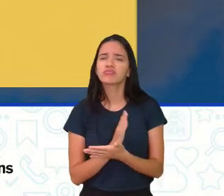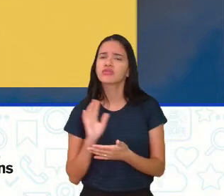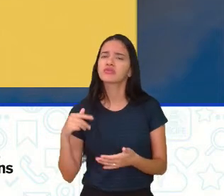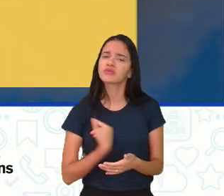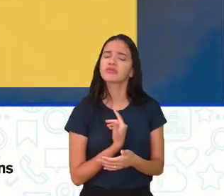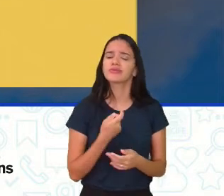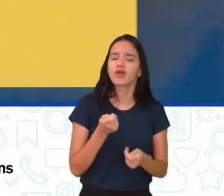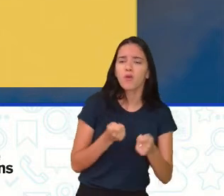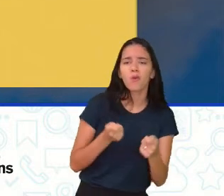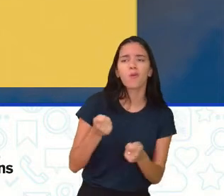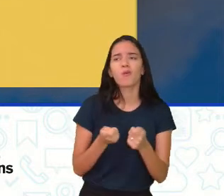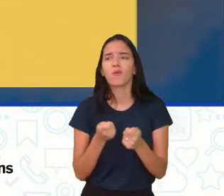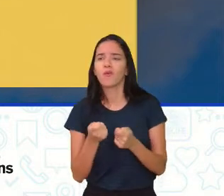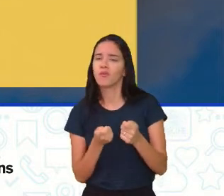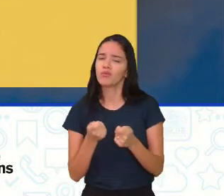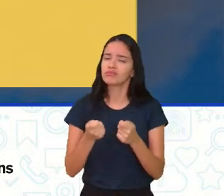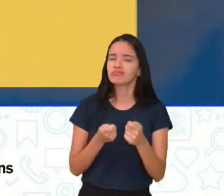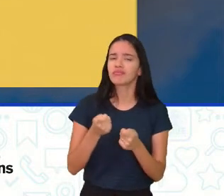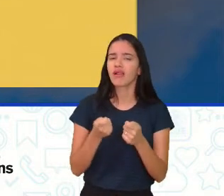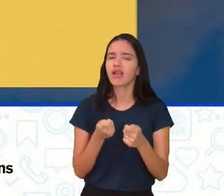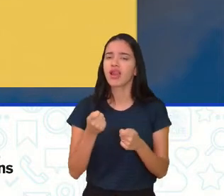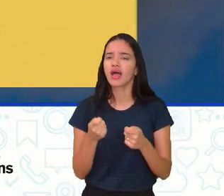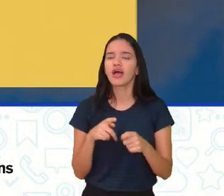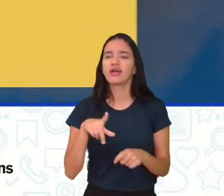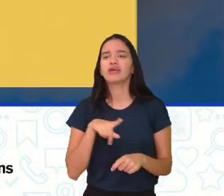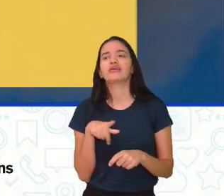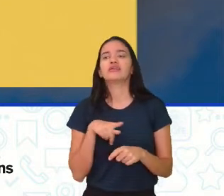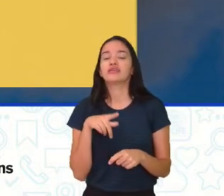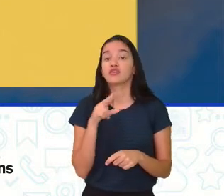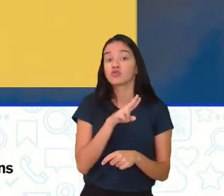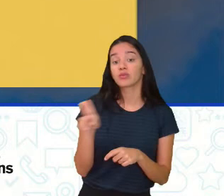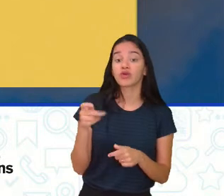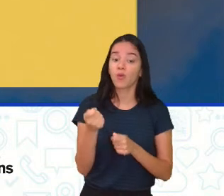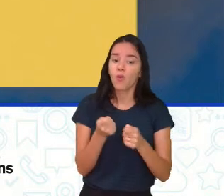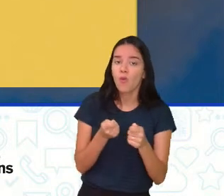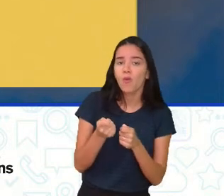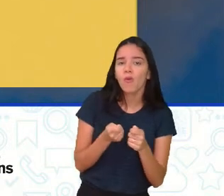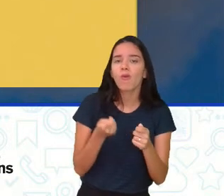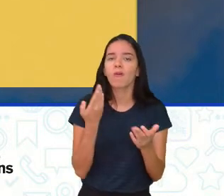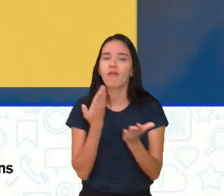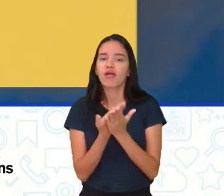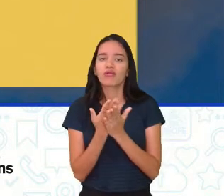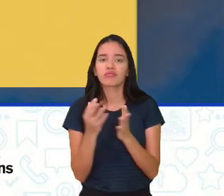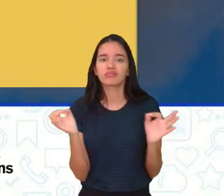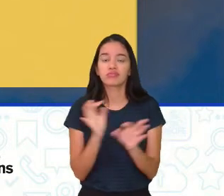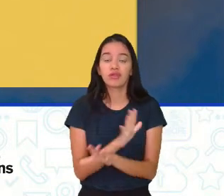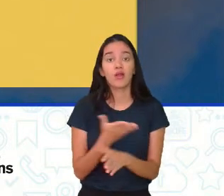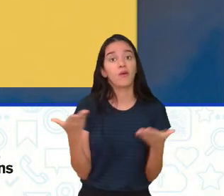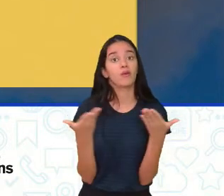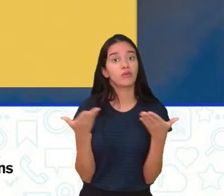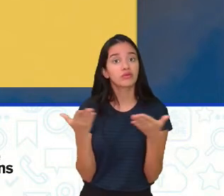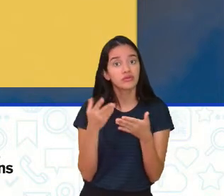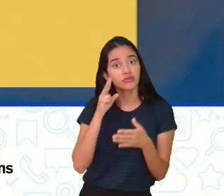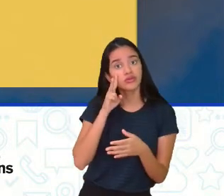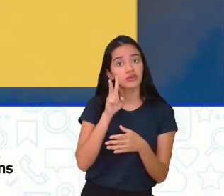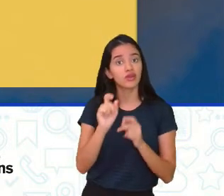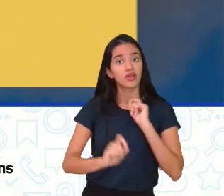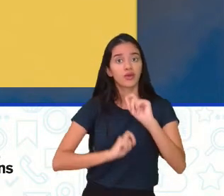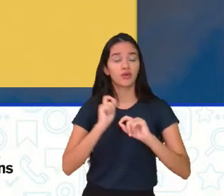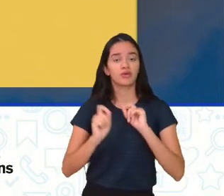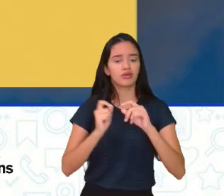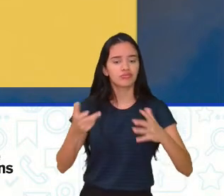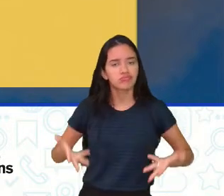fazer para controlar, professor. Está vendo aqui? Ó, tem até o nome ali, controle, para a gente encerrar a nossa aula de hoje, né? Então você vê aqui ó, uma série